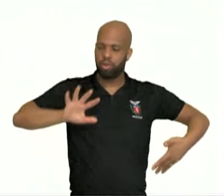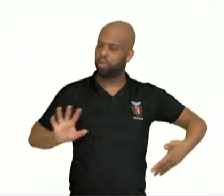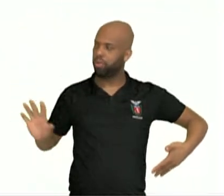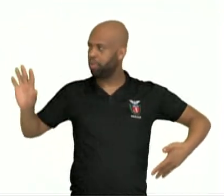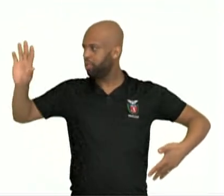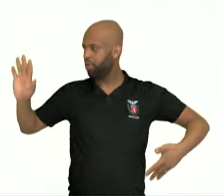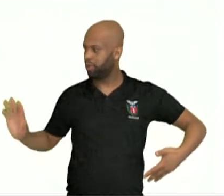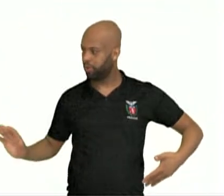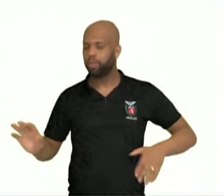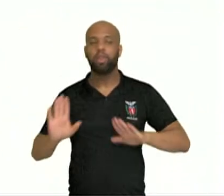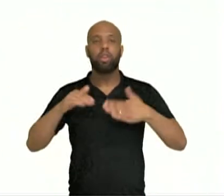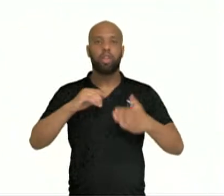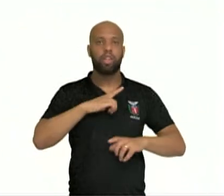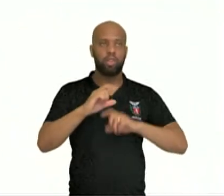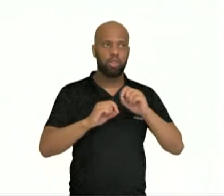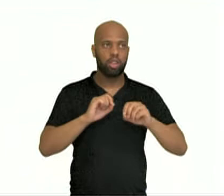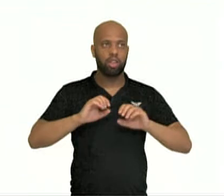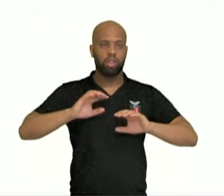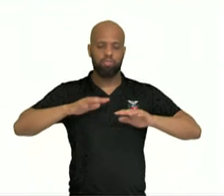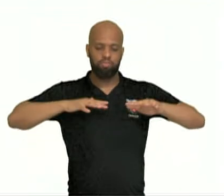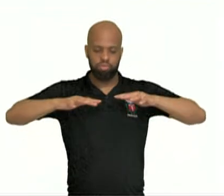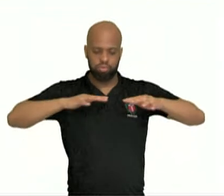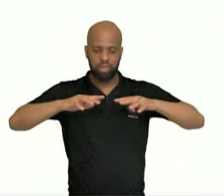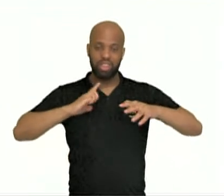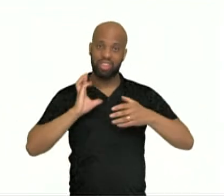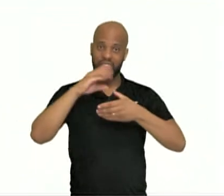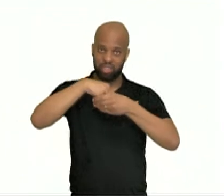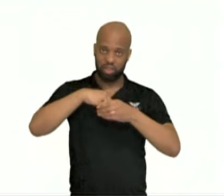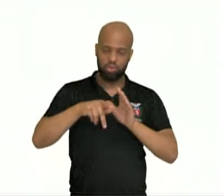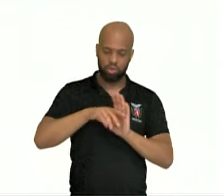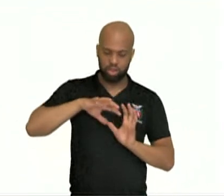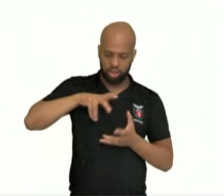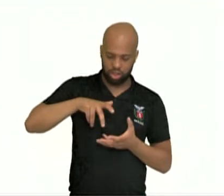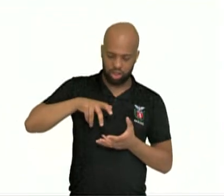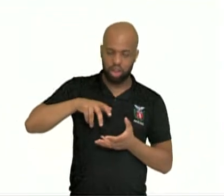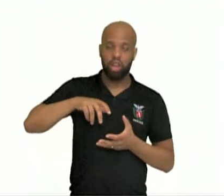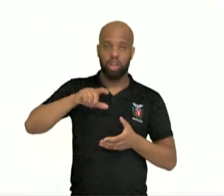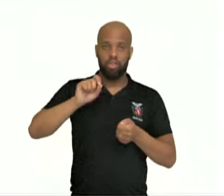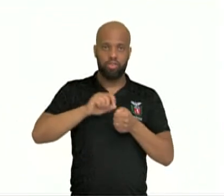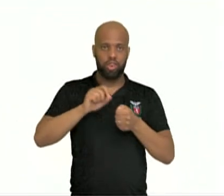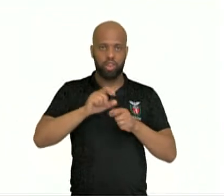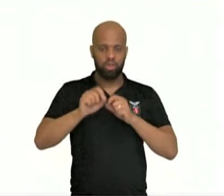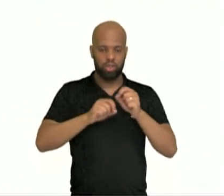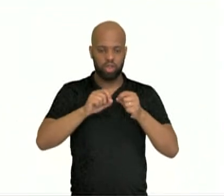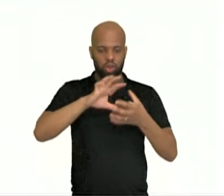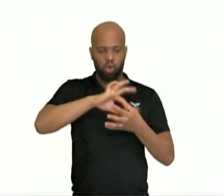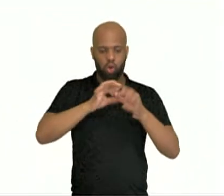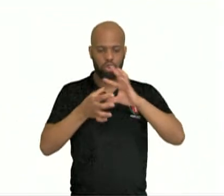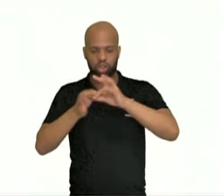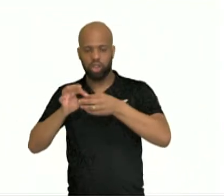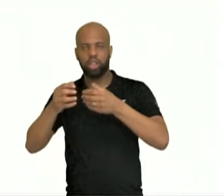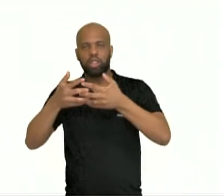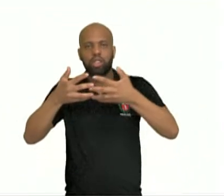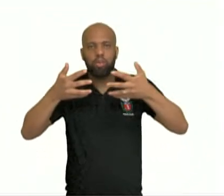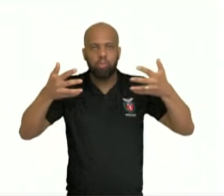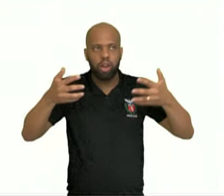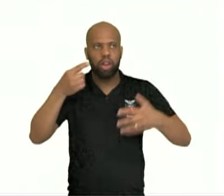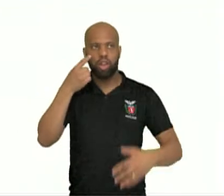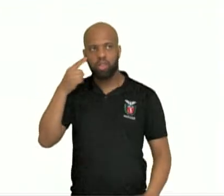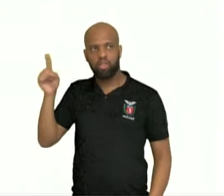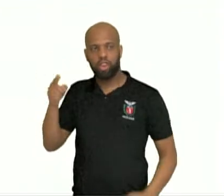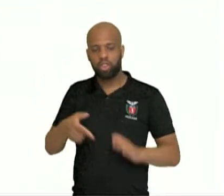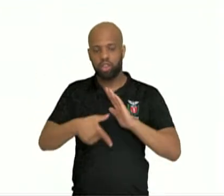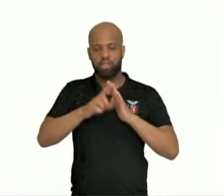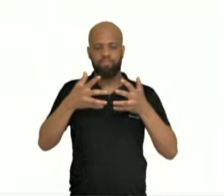da dinâmica interna da Terra fez com que os continentes se separassem. A animação mostra para nós o que era um